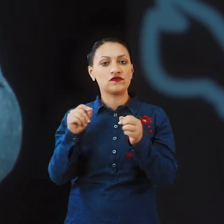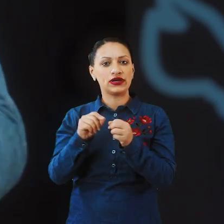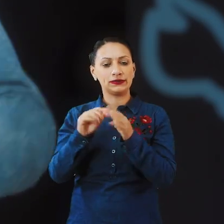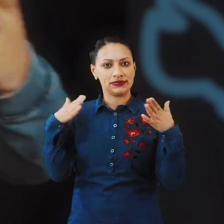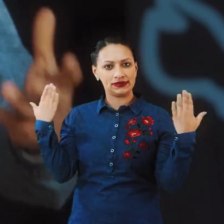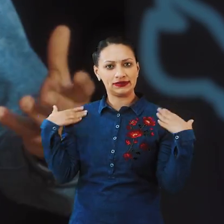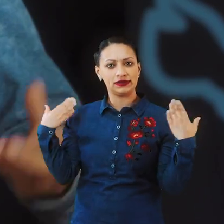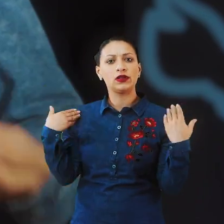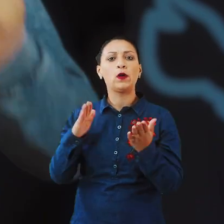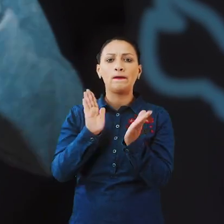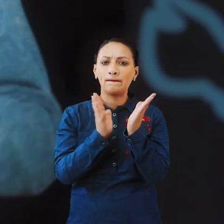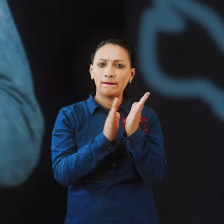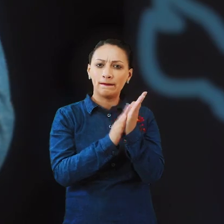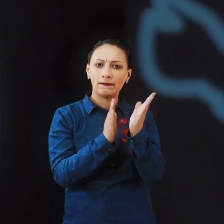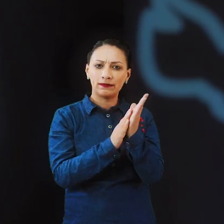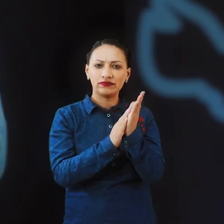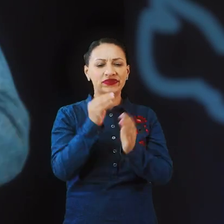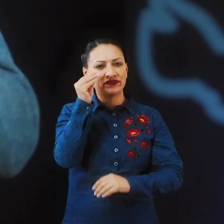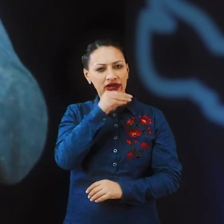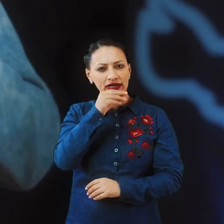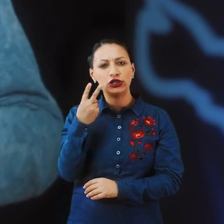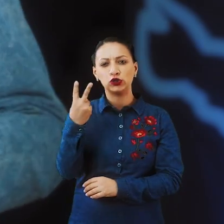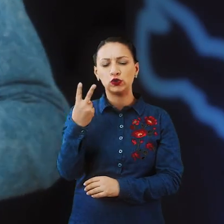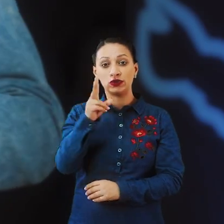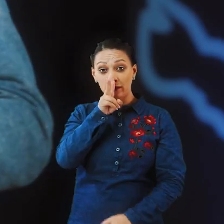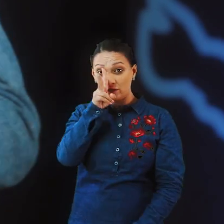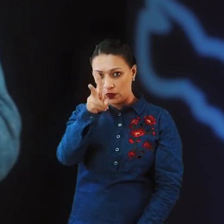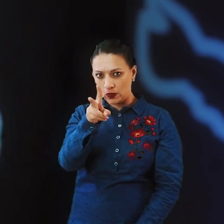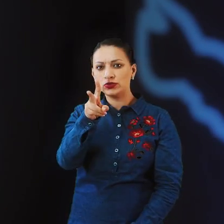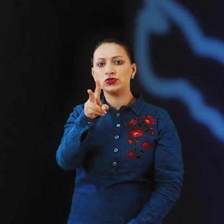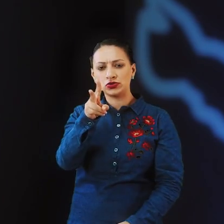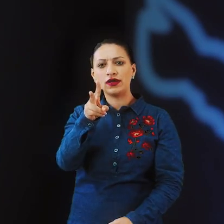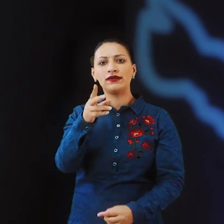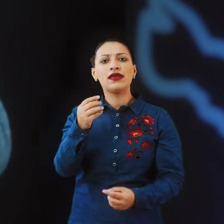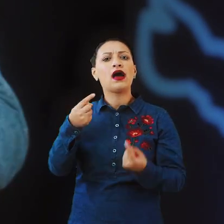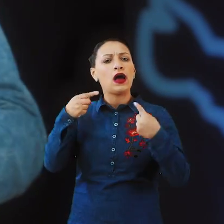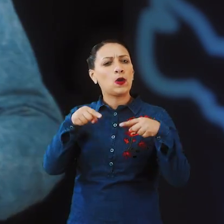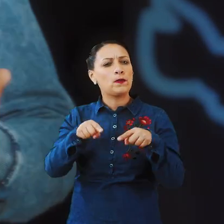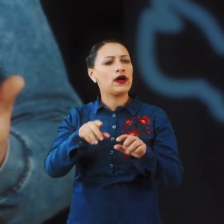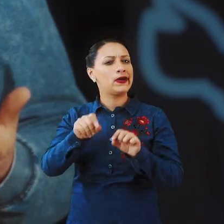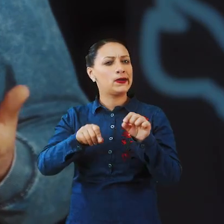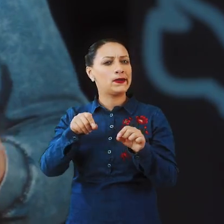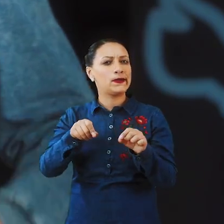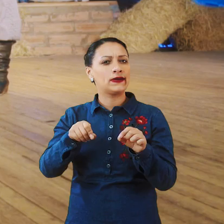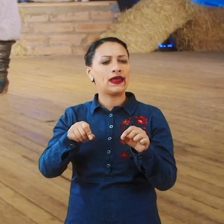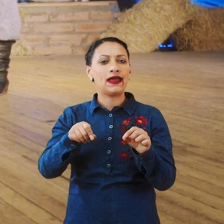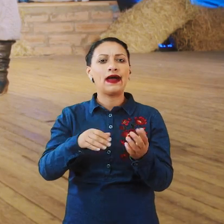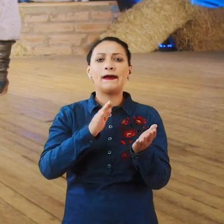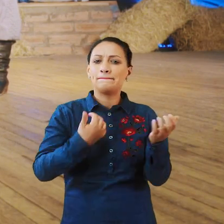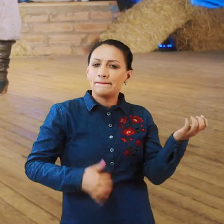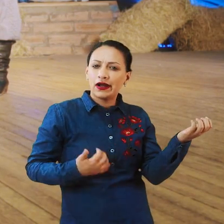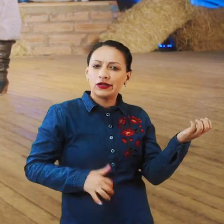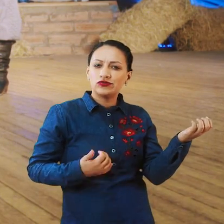quatro batidas fracas, duas fortes, que acompanham a parte melódica da mão direita do violeiro.